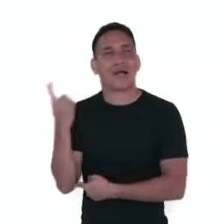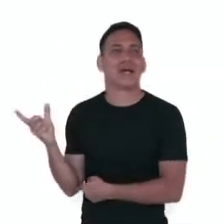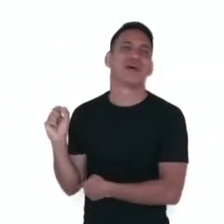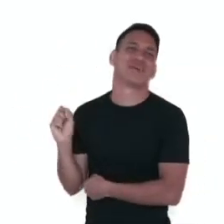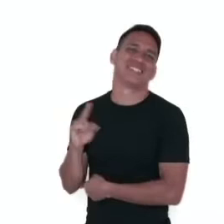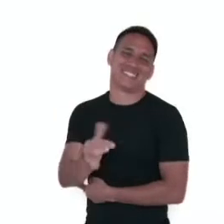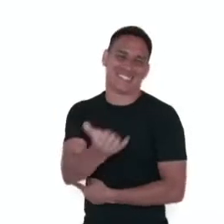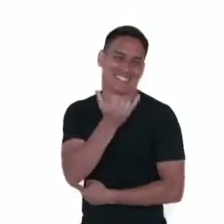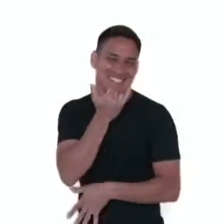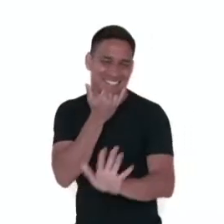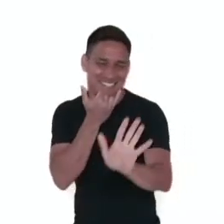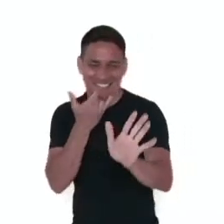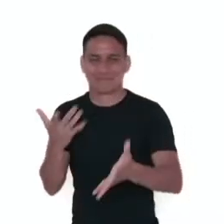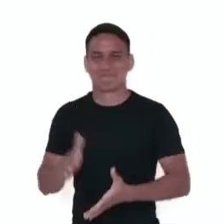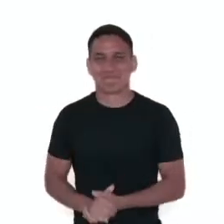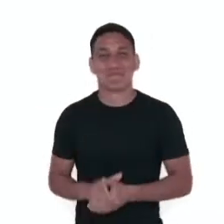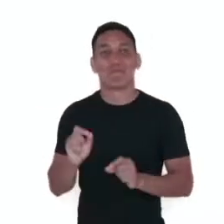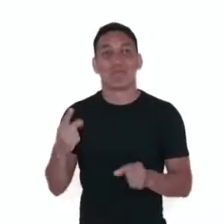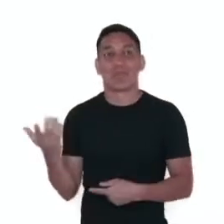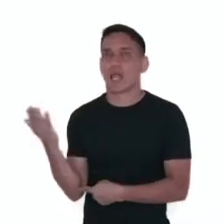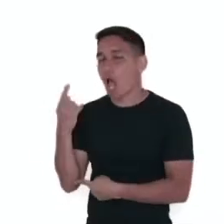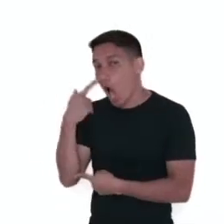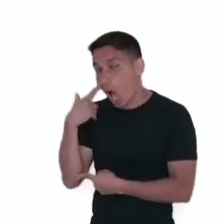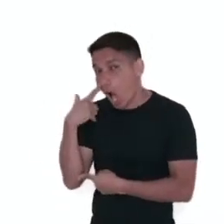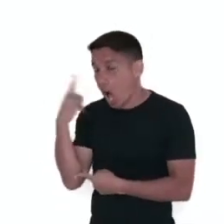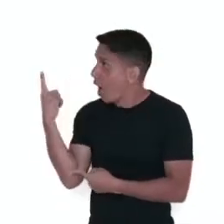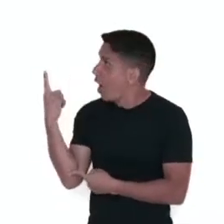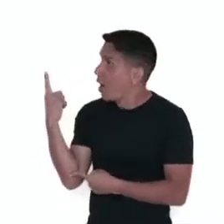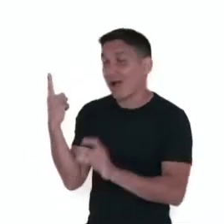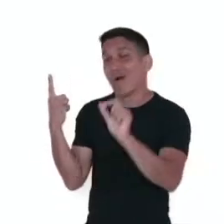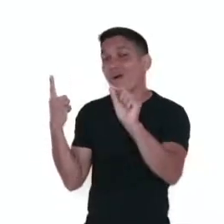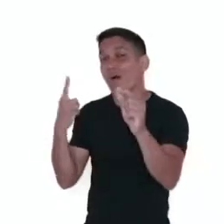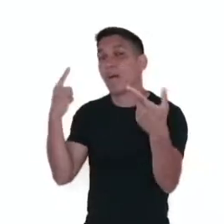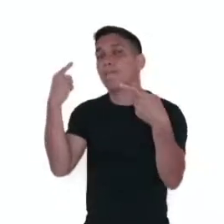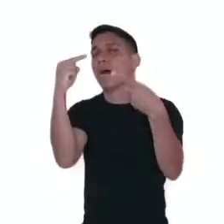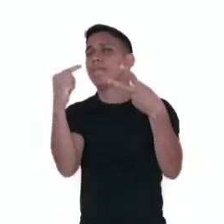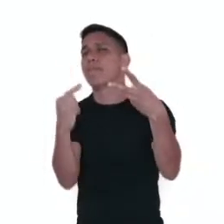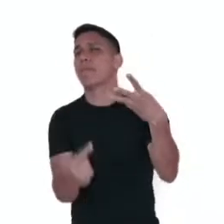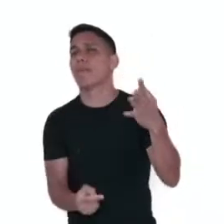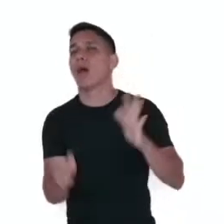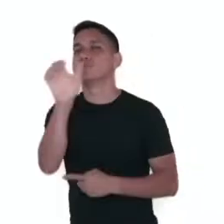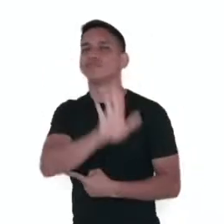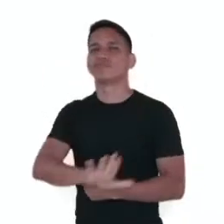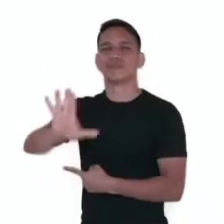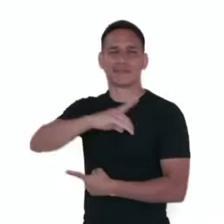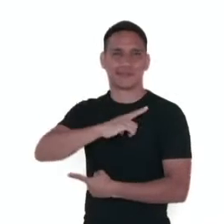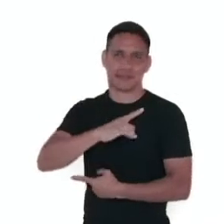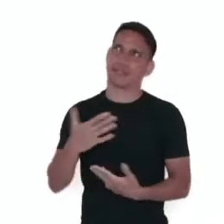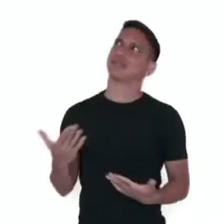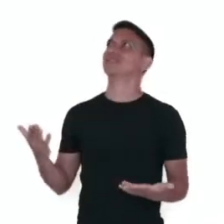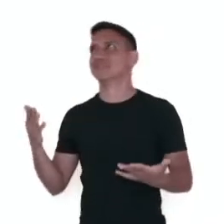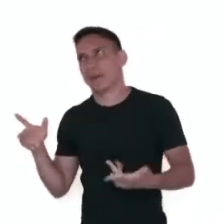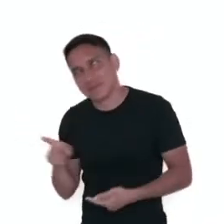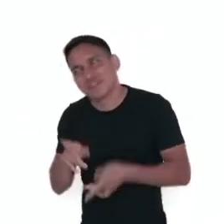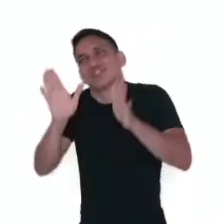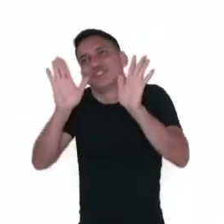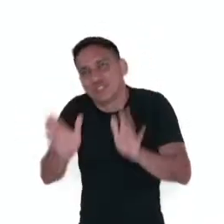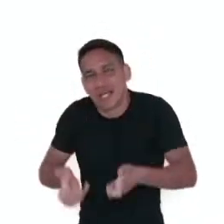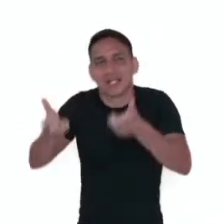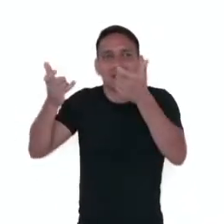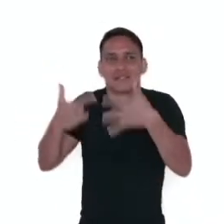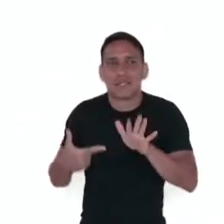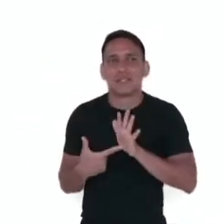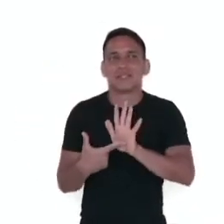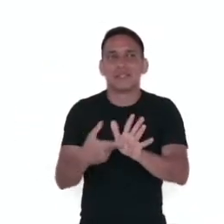Foi mal. Observe bem. O que você identifica nesse desenho, gente? Bom, professor, depois que você já passou,